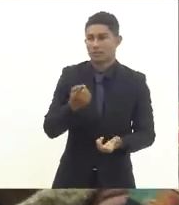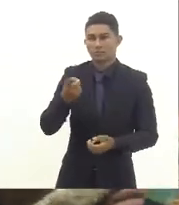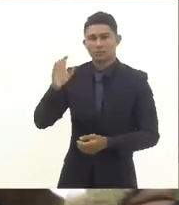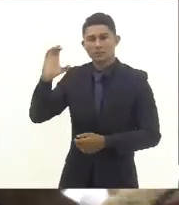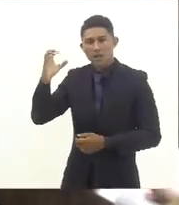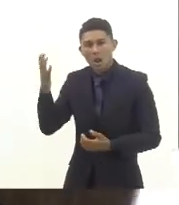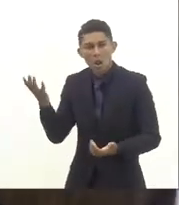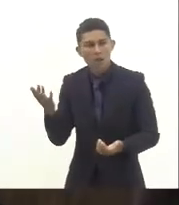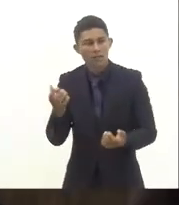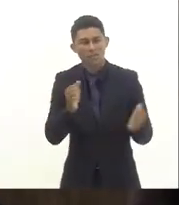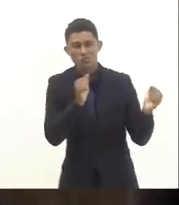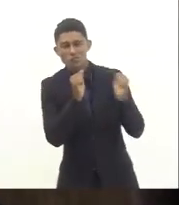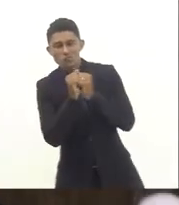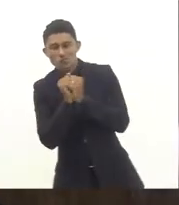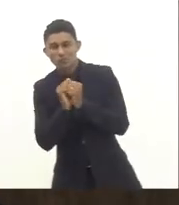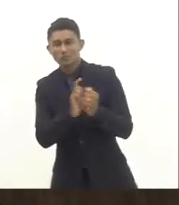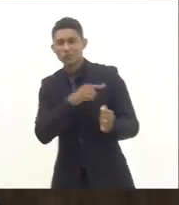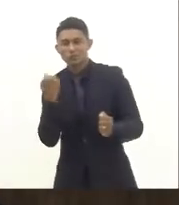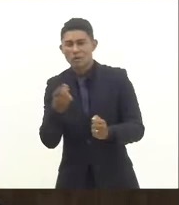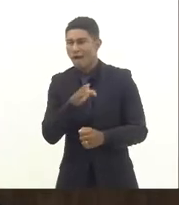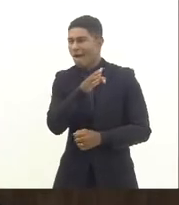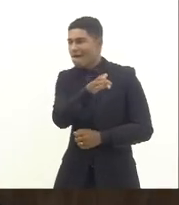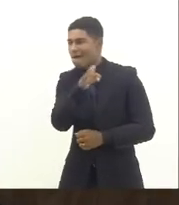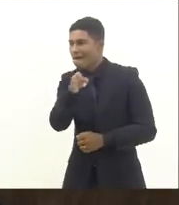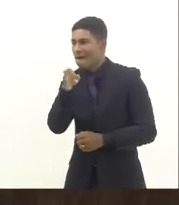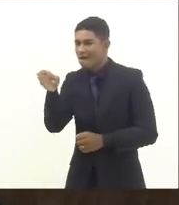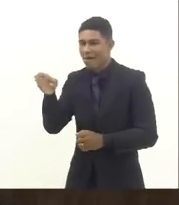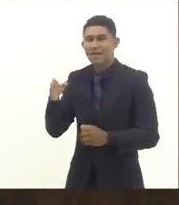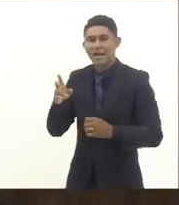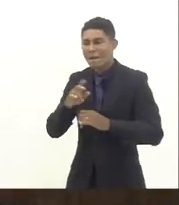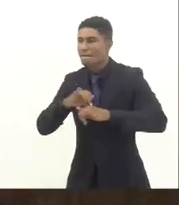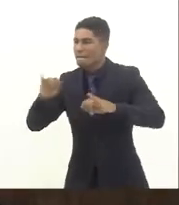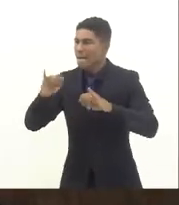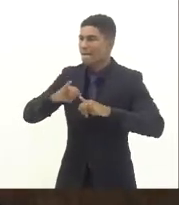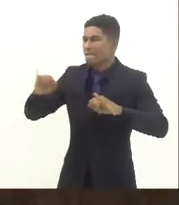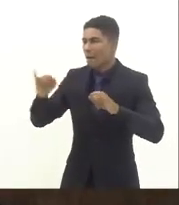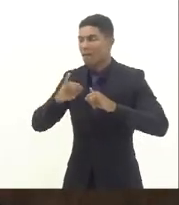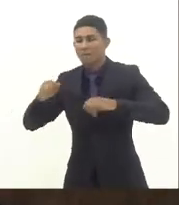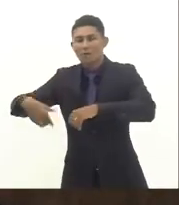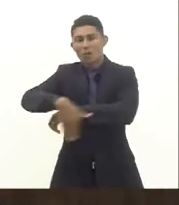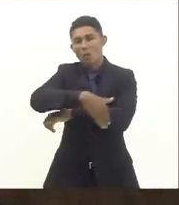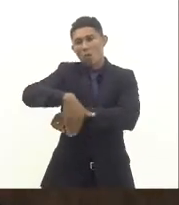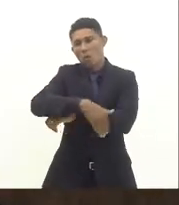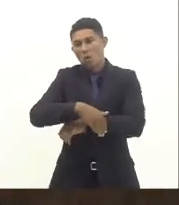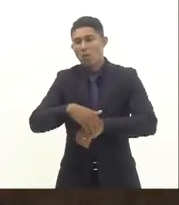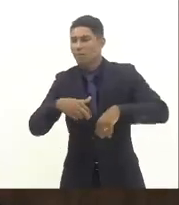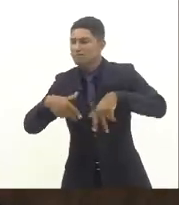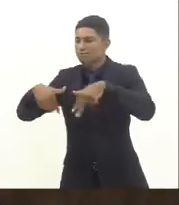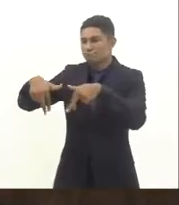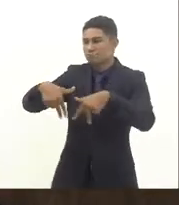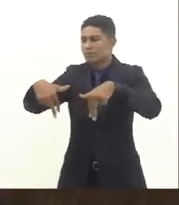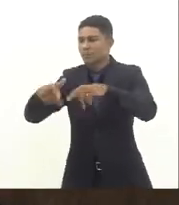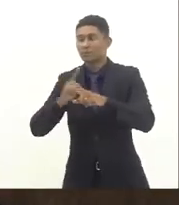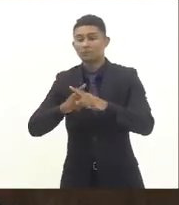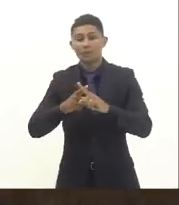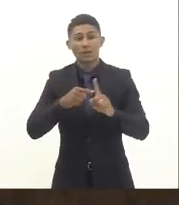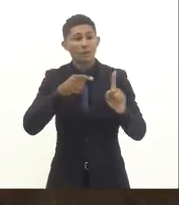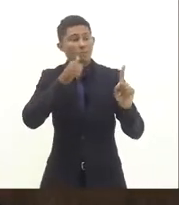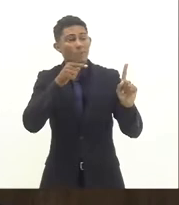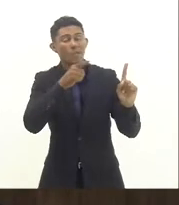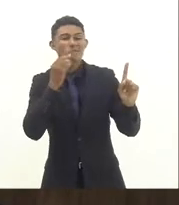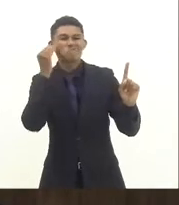e era sempre muito prazeroso sabe tipo fazer campanha para Benedita porque muito experiente muito